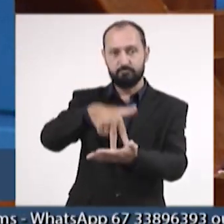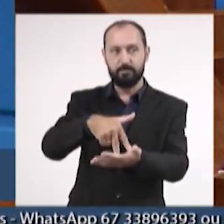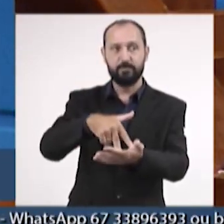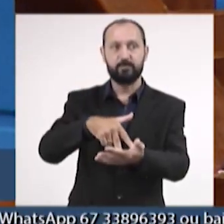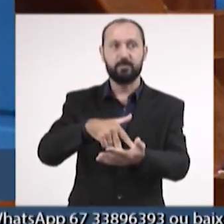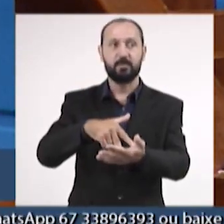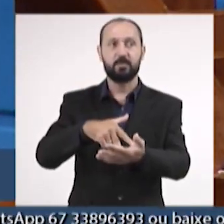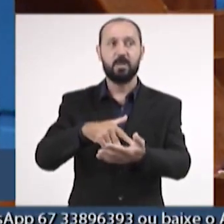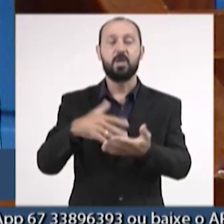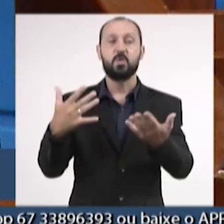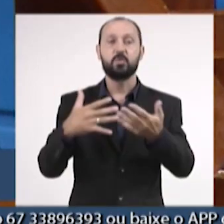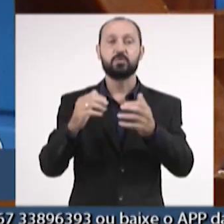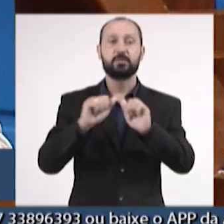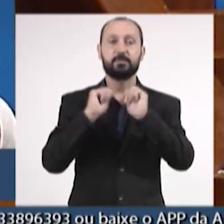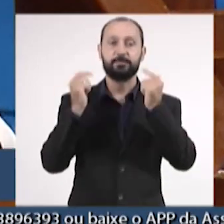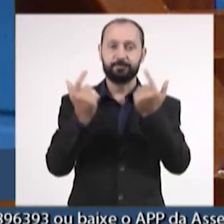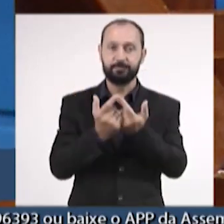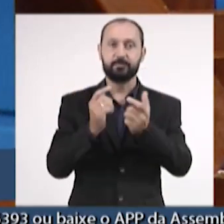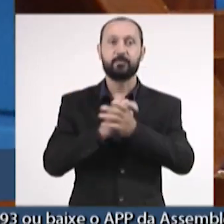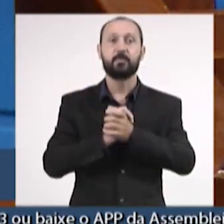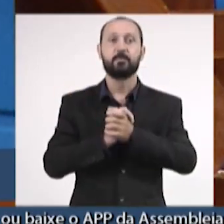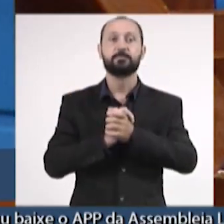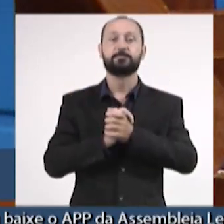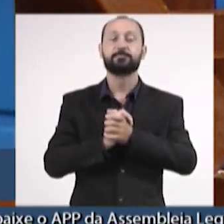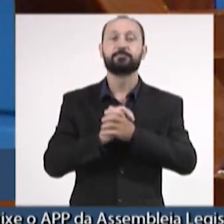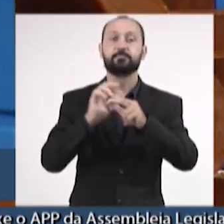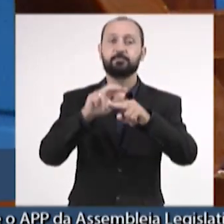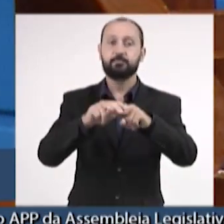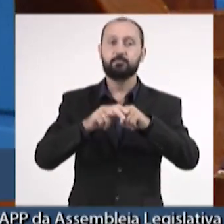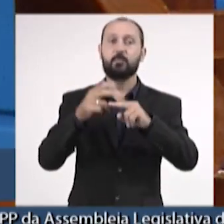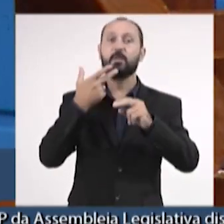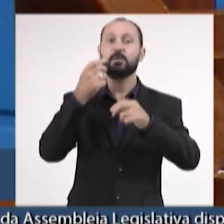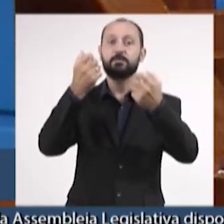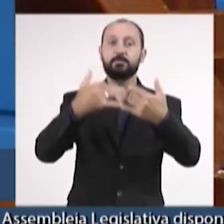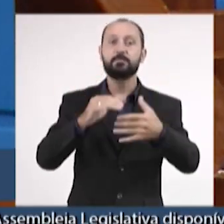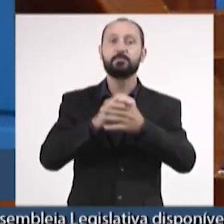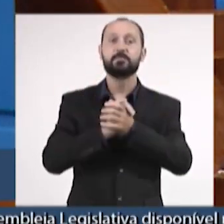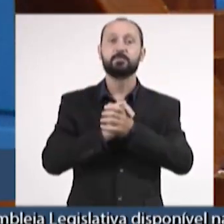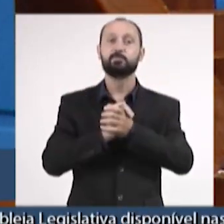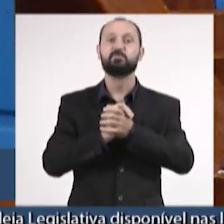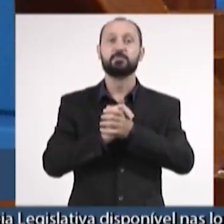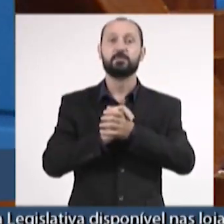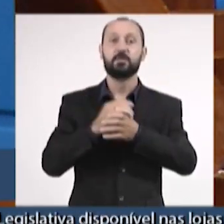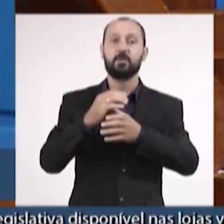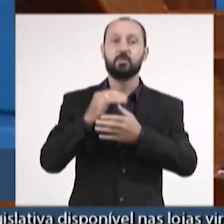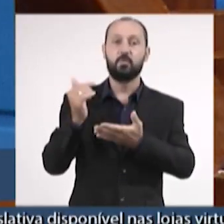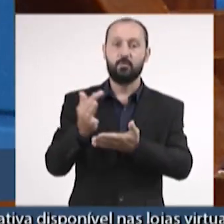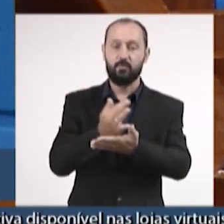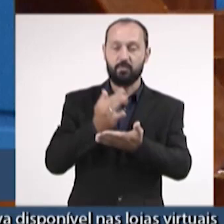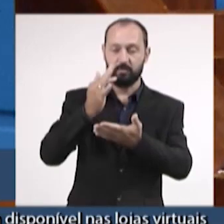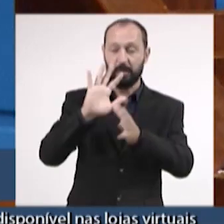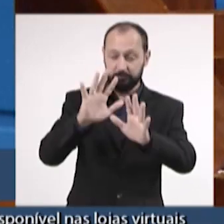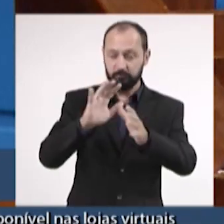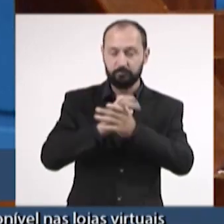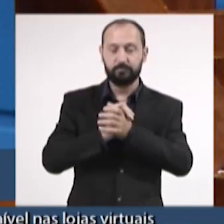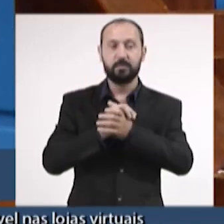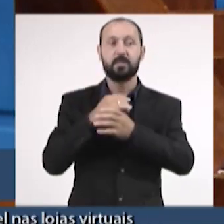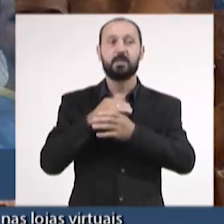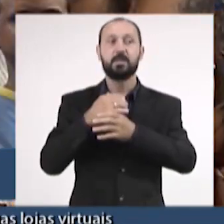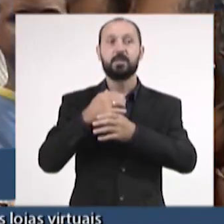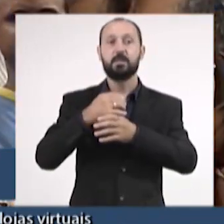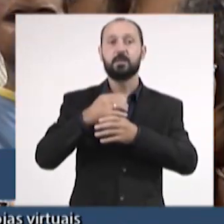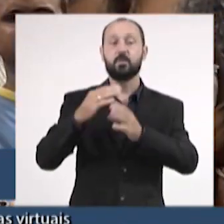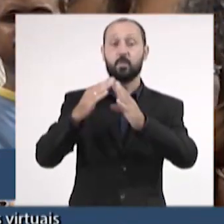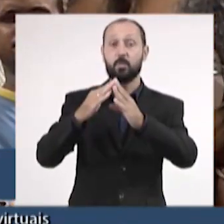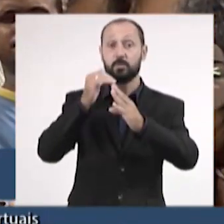e nessa Assembleia Legislativa. E, portanto, eu quero dizer que o Fórum de Segurança Pública, e quero dizer que a violência